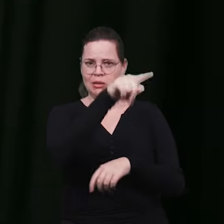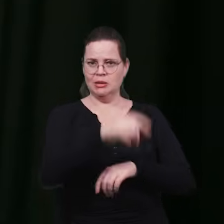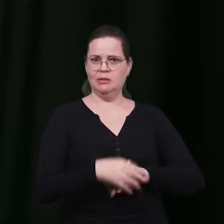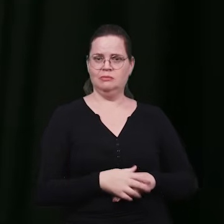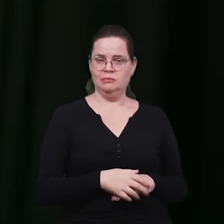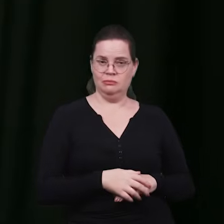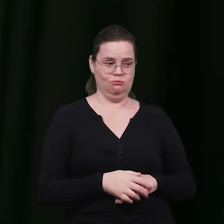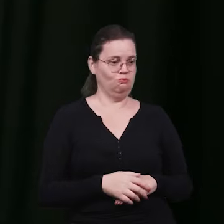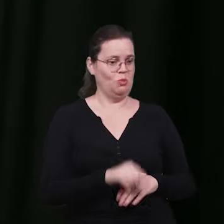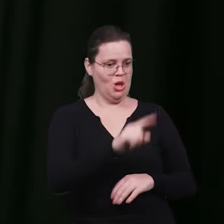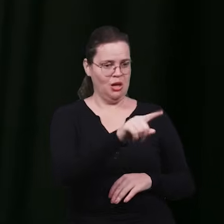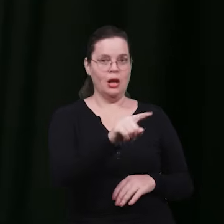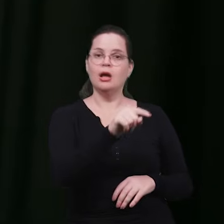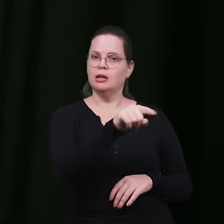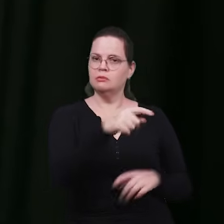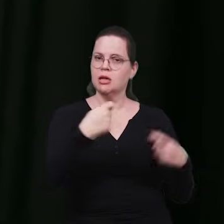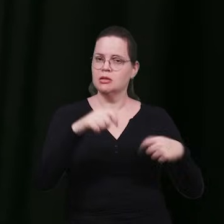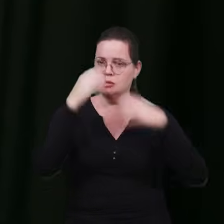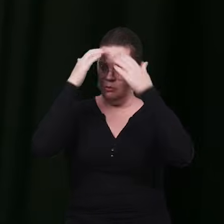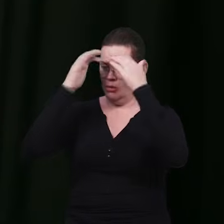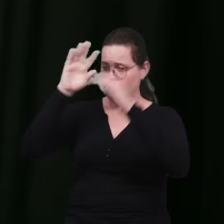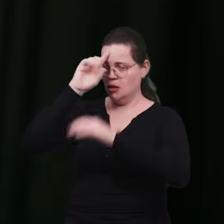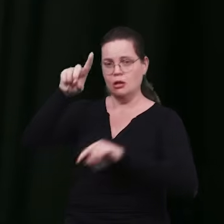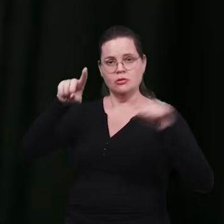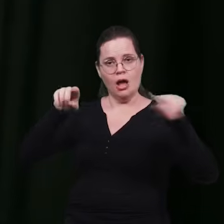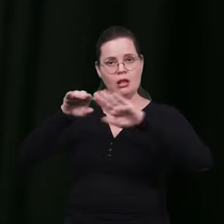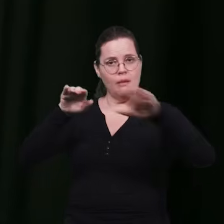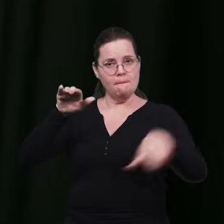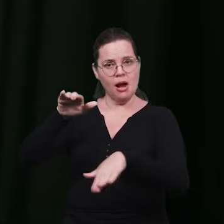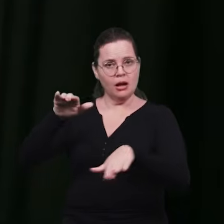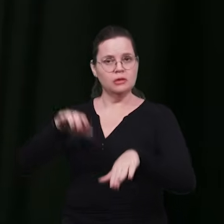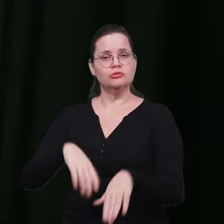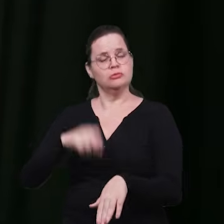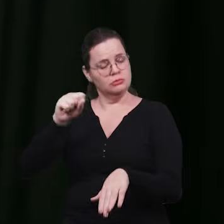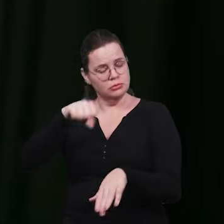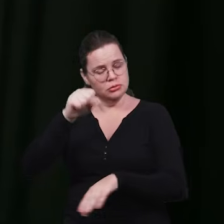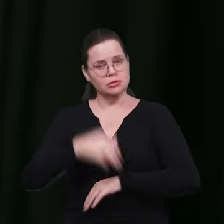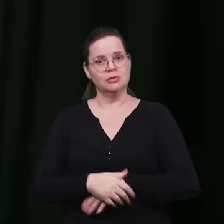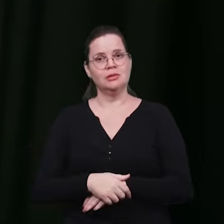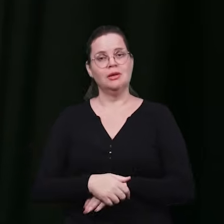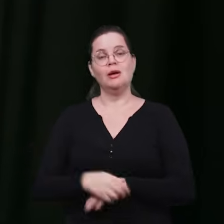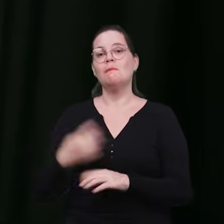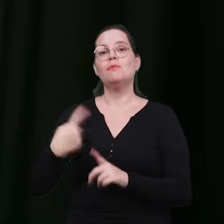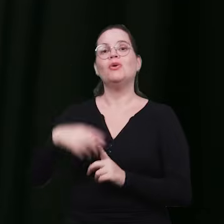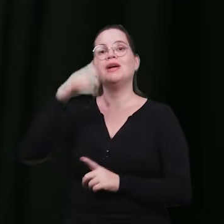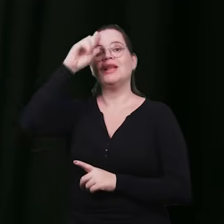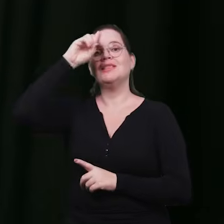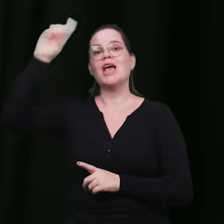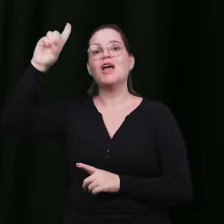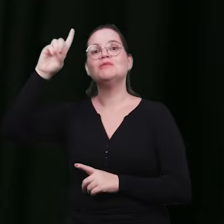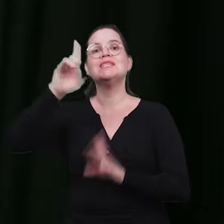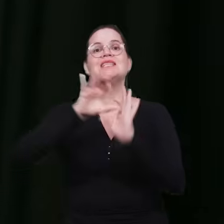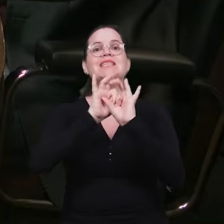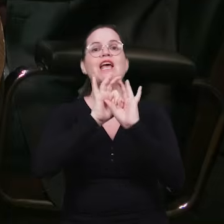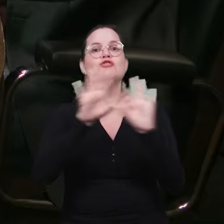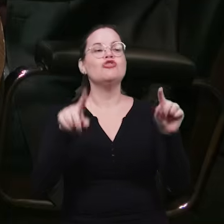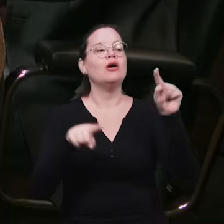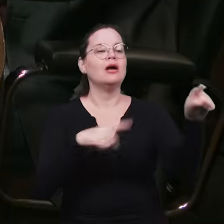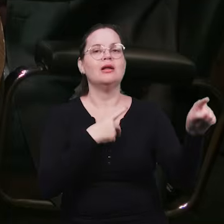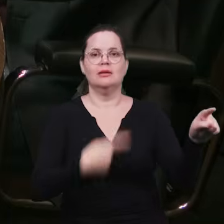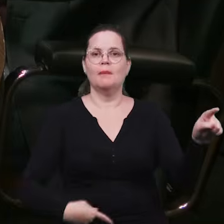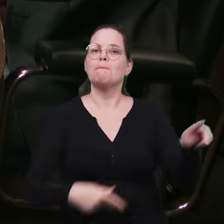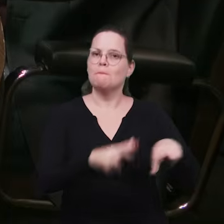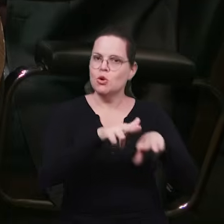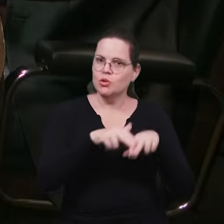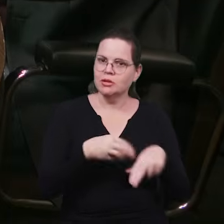tal, ele é submisso? Ele está ali pela vontade do Senhor e submisso à vontade